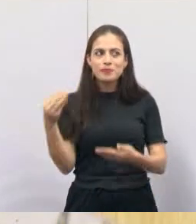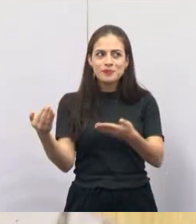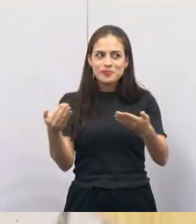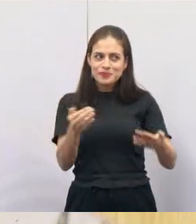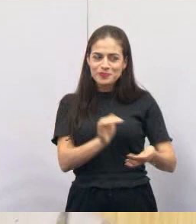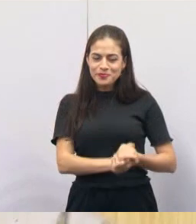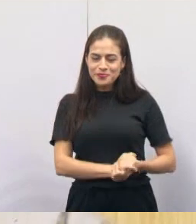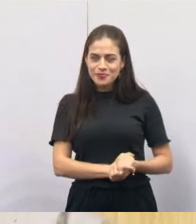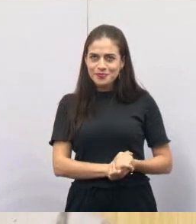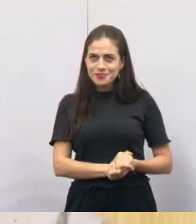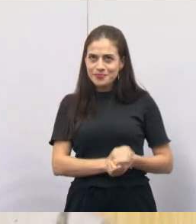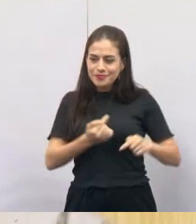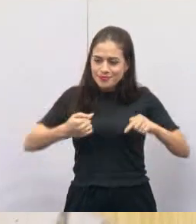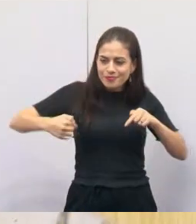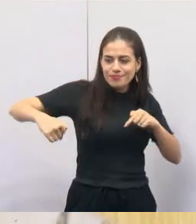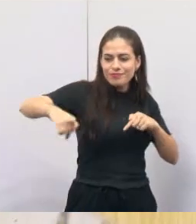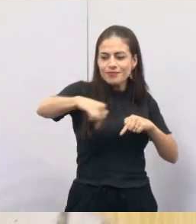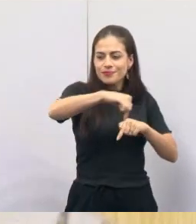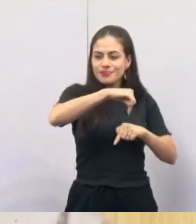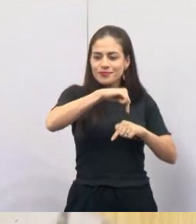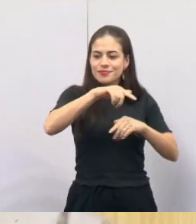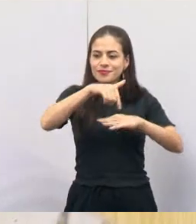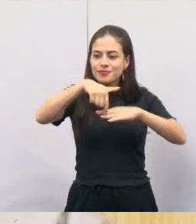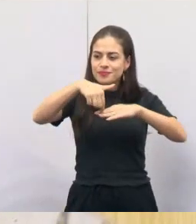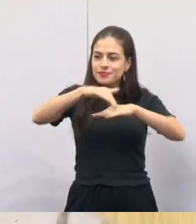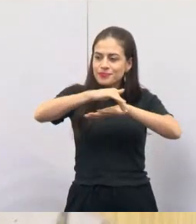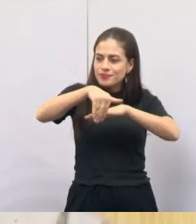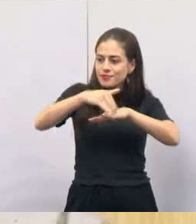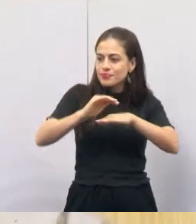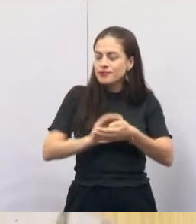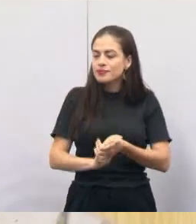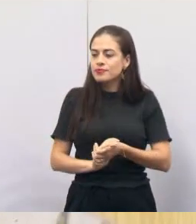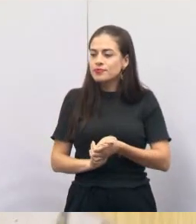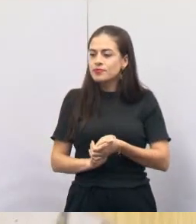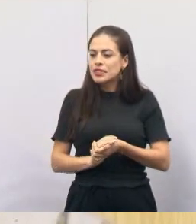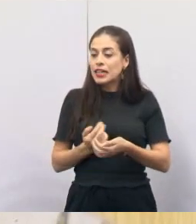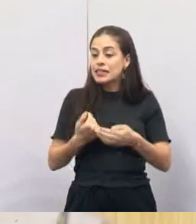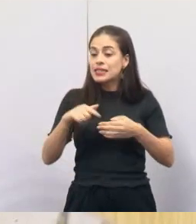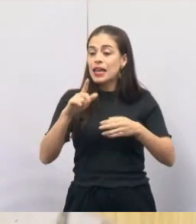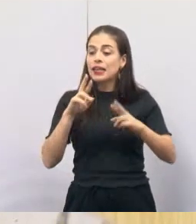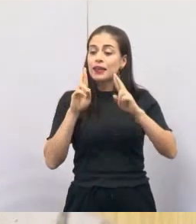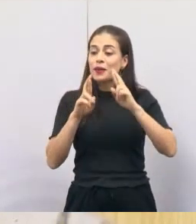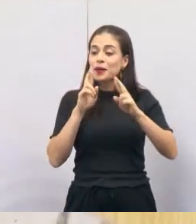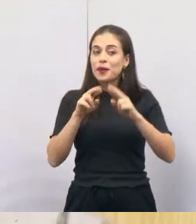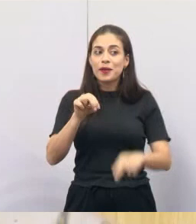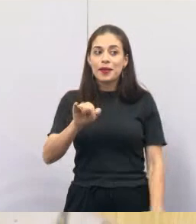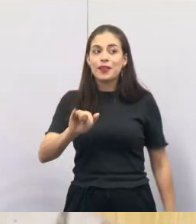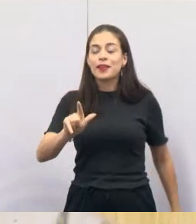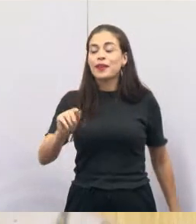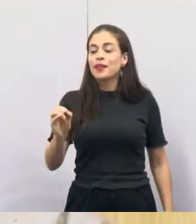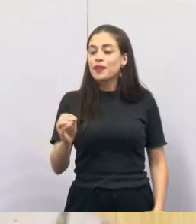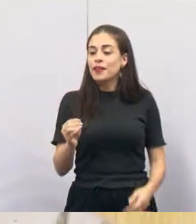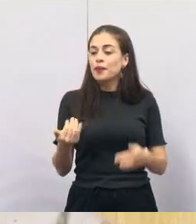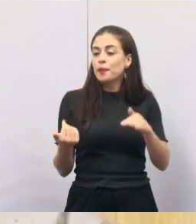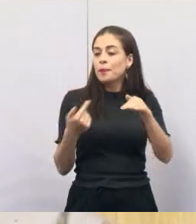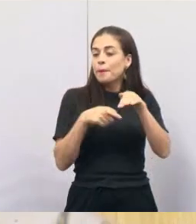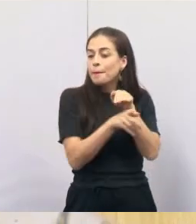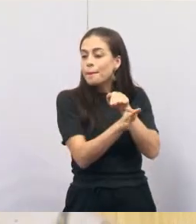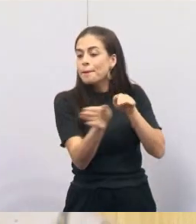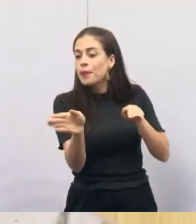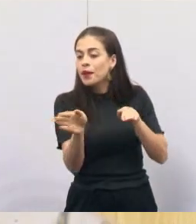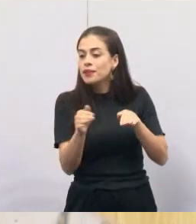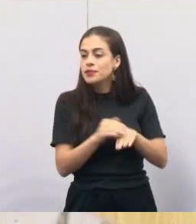ao realizarem a conversão nesse trecho, saindo da rodovia Nilo Máximo e entrando na Avenida Condessa Luísa Margarida